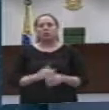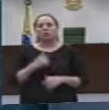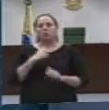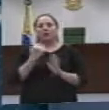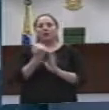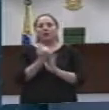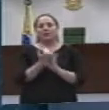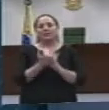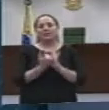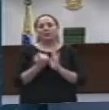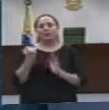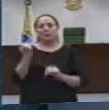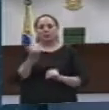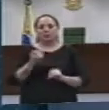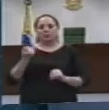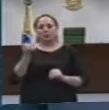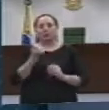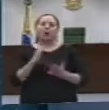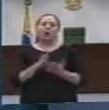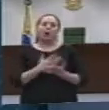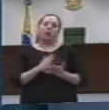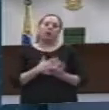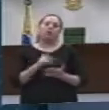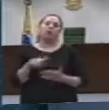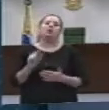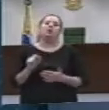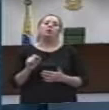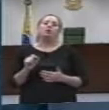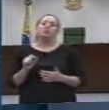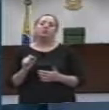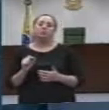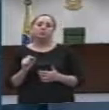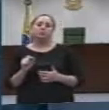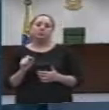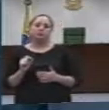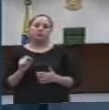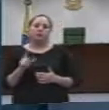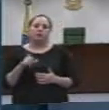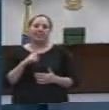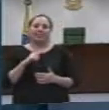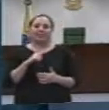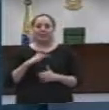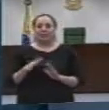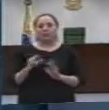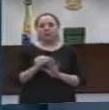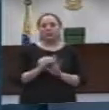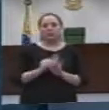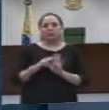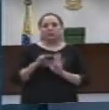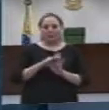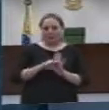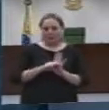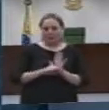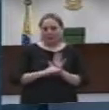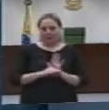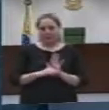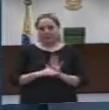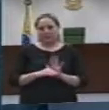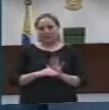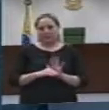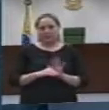importante de livros que são é que constam nos programas É